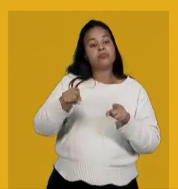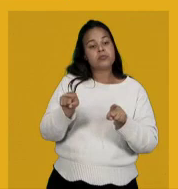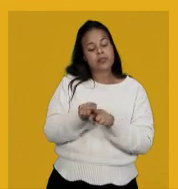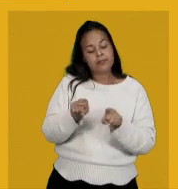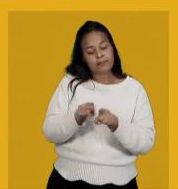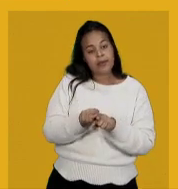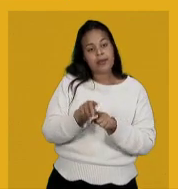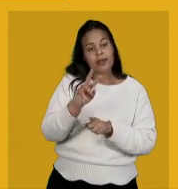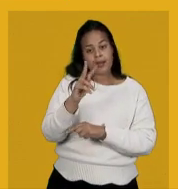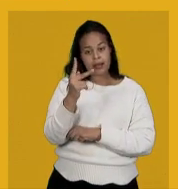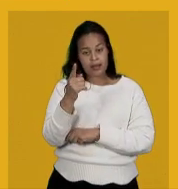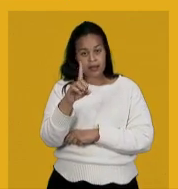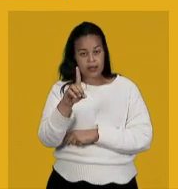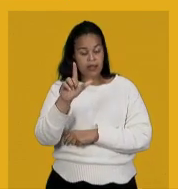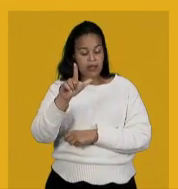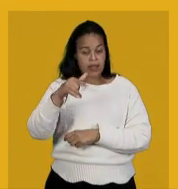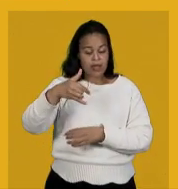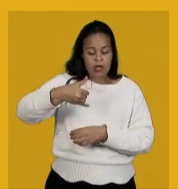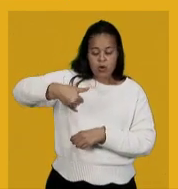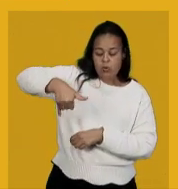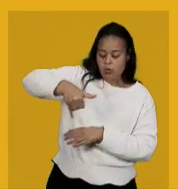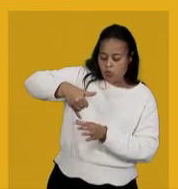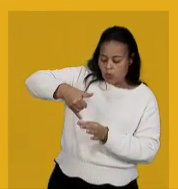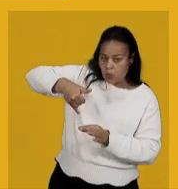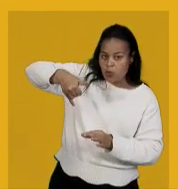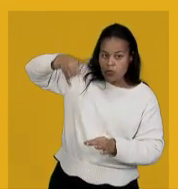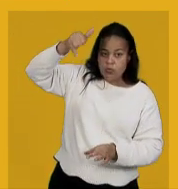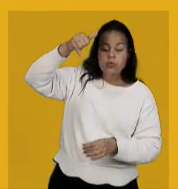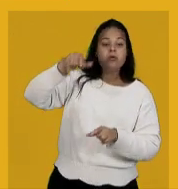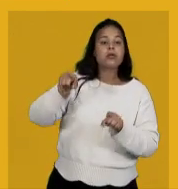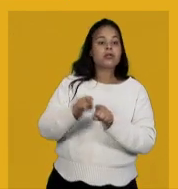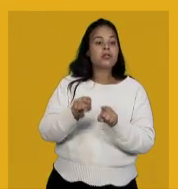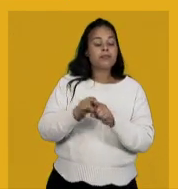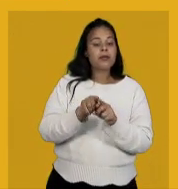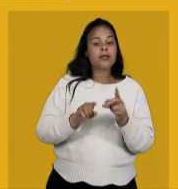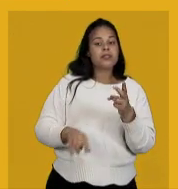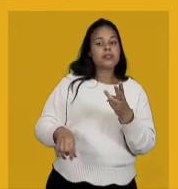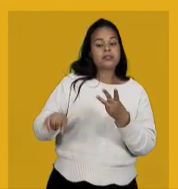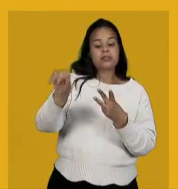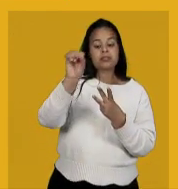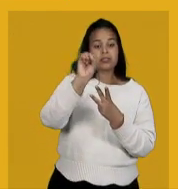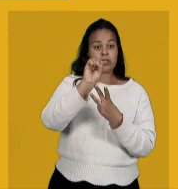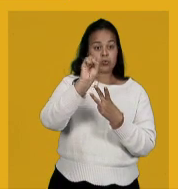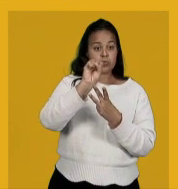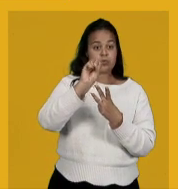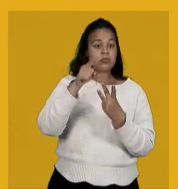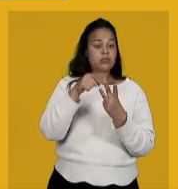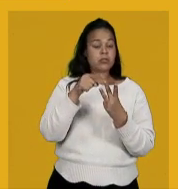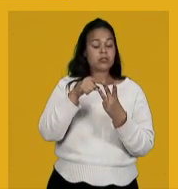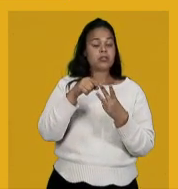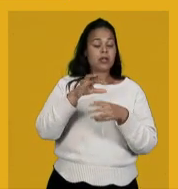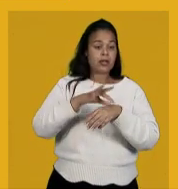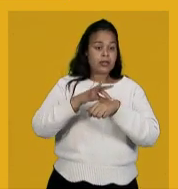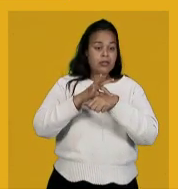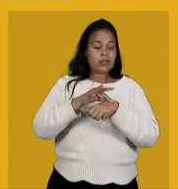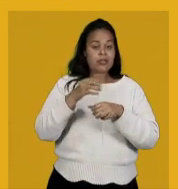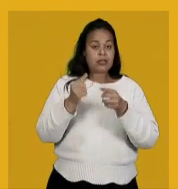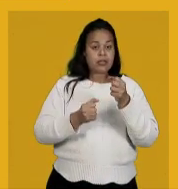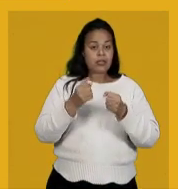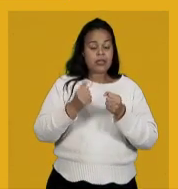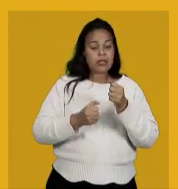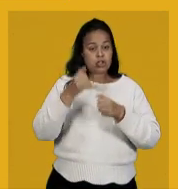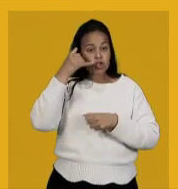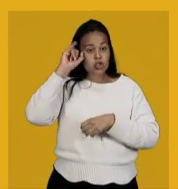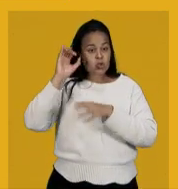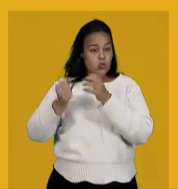insaturada, como o azeite. Já a gordura saturada, ela é encontrada, por exemplo, nas carnes, nos leites e nos derivados do